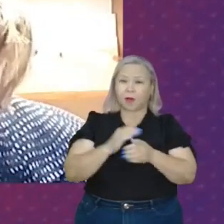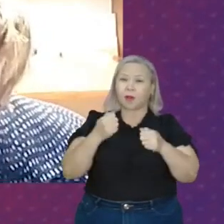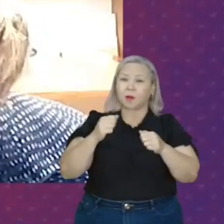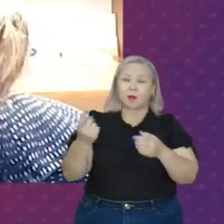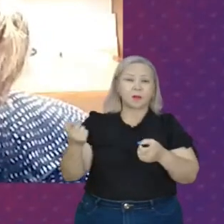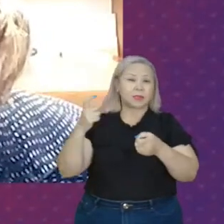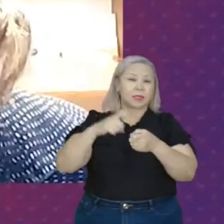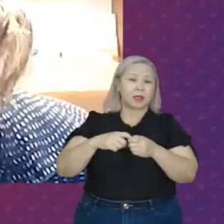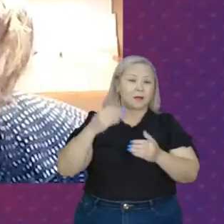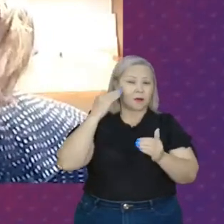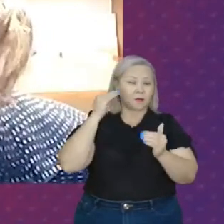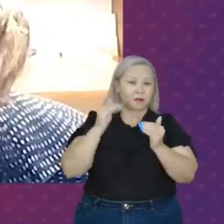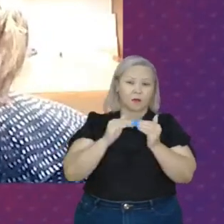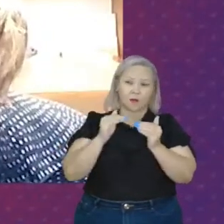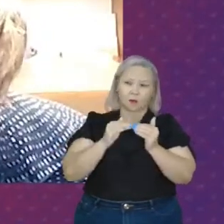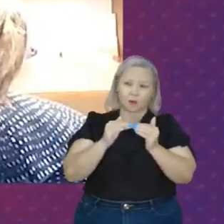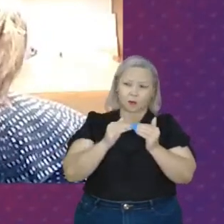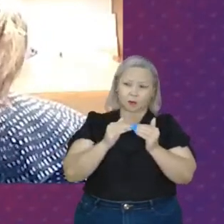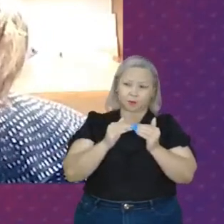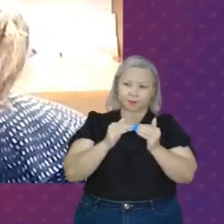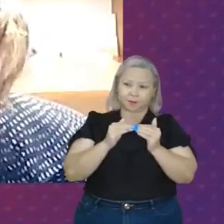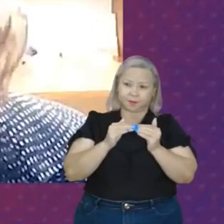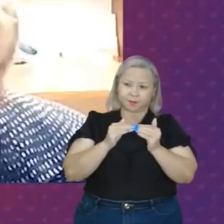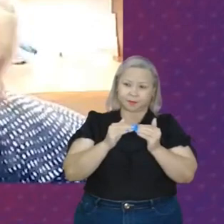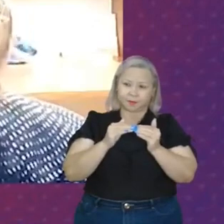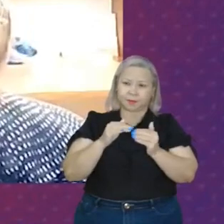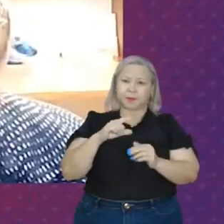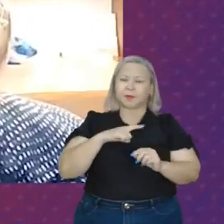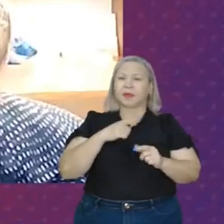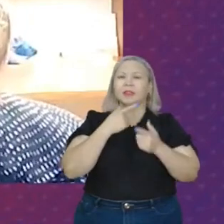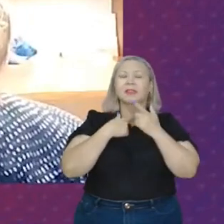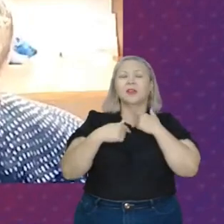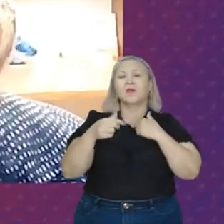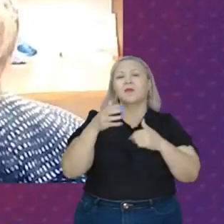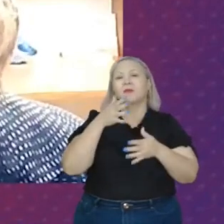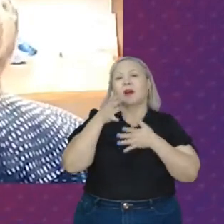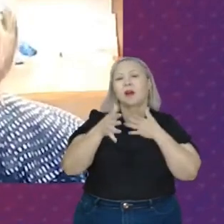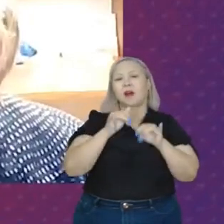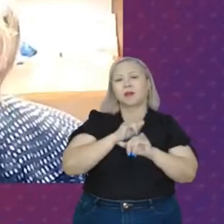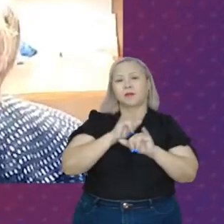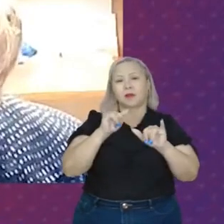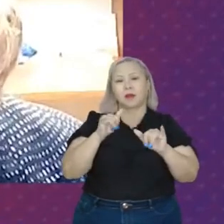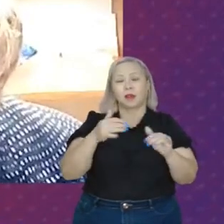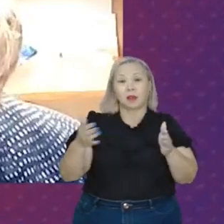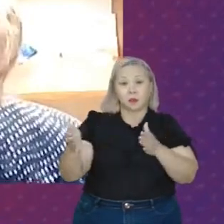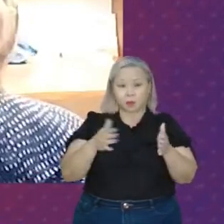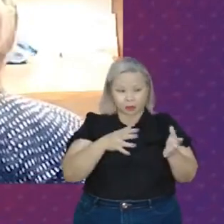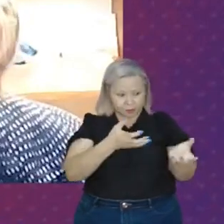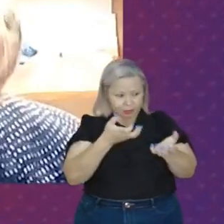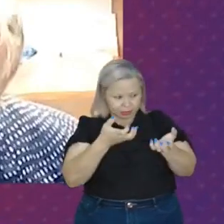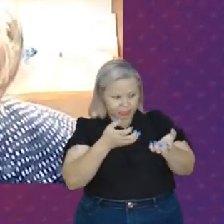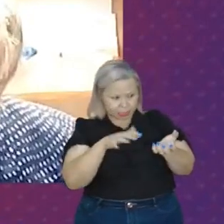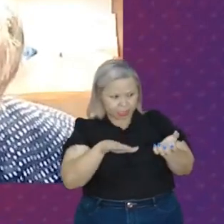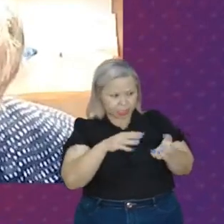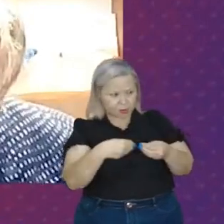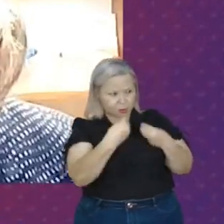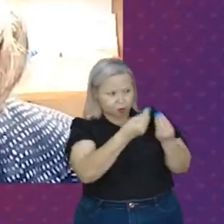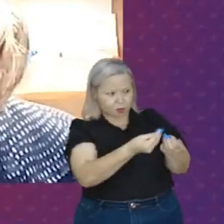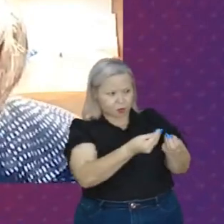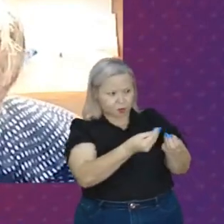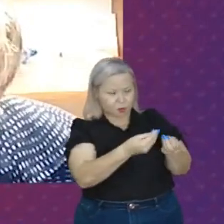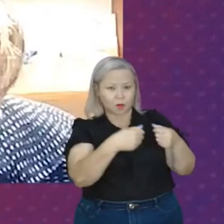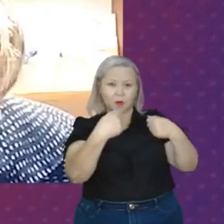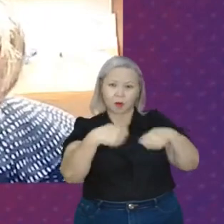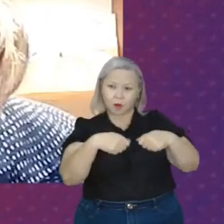acordo e tenho vontade de dizer, é o meu mandato que vocês querem? Toma, porque eu preciso